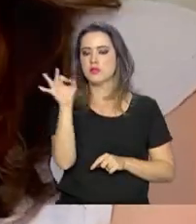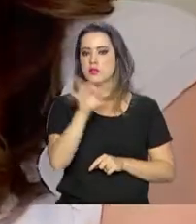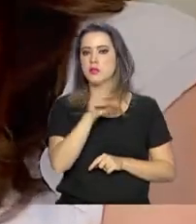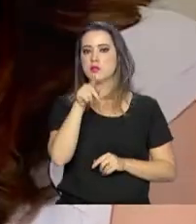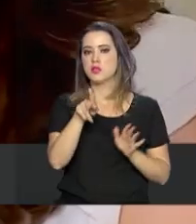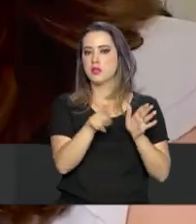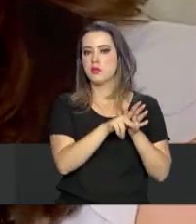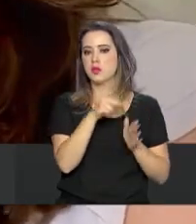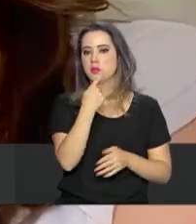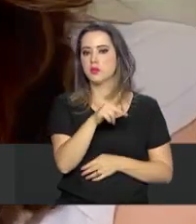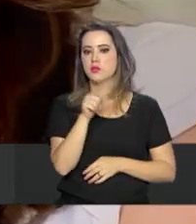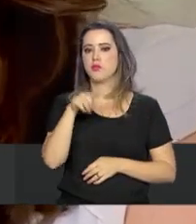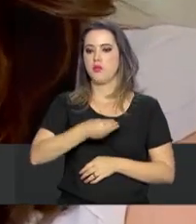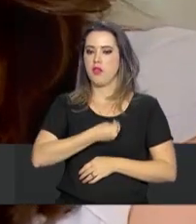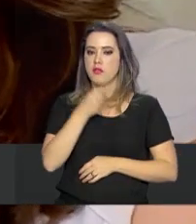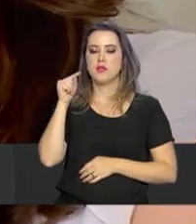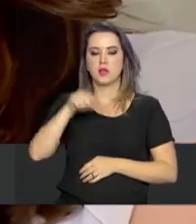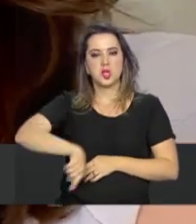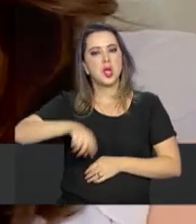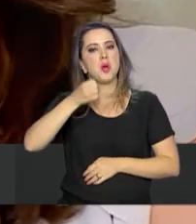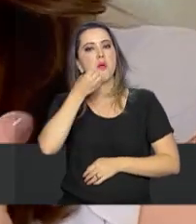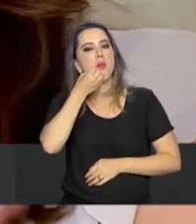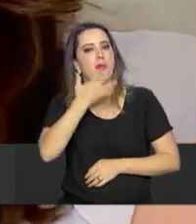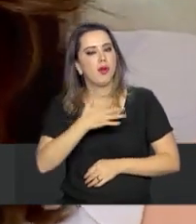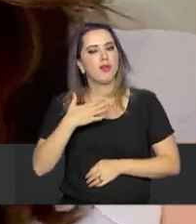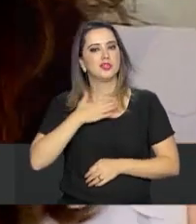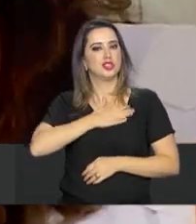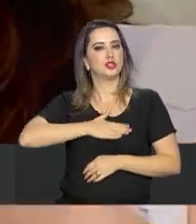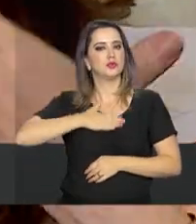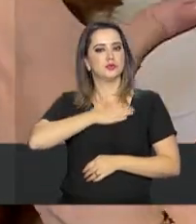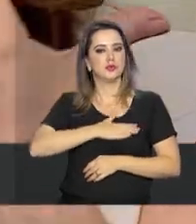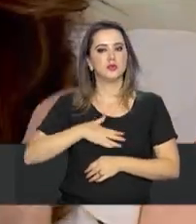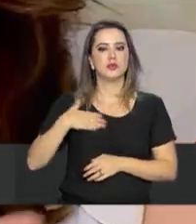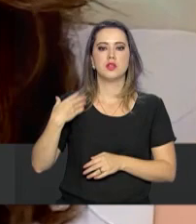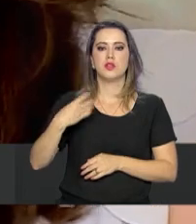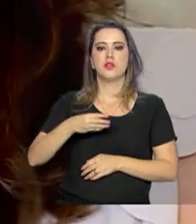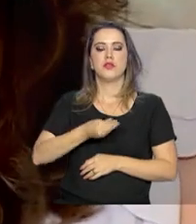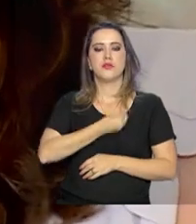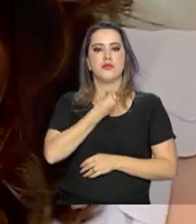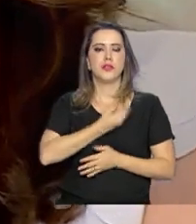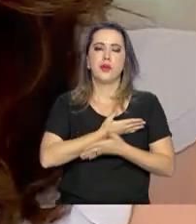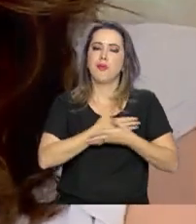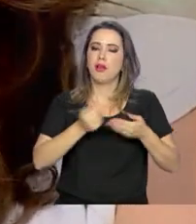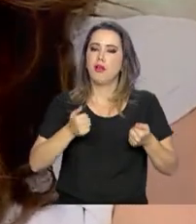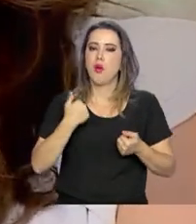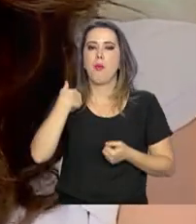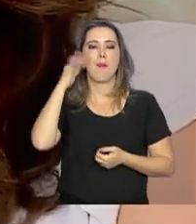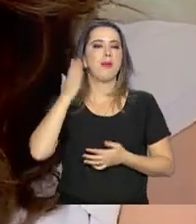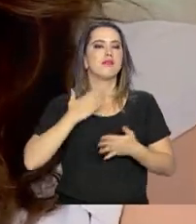aqui é muito bom. É uma coisa que a gente se acostuma, um ritmo de vida mais tranquilo.